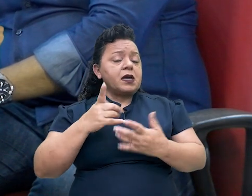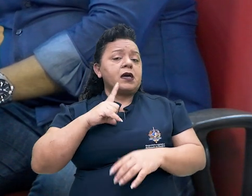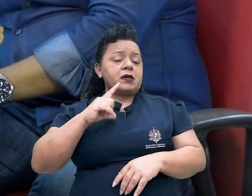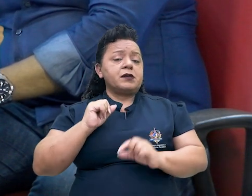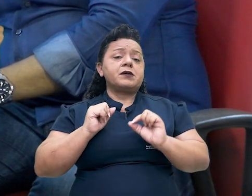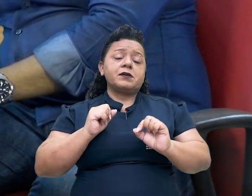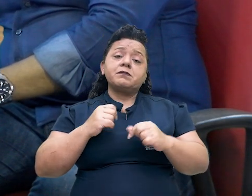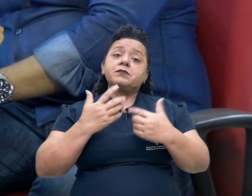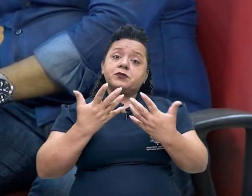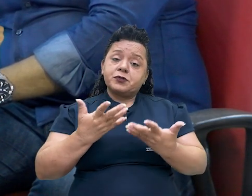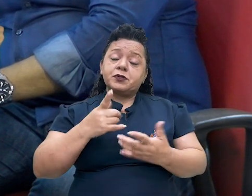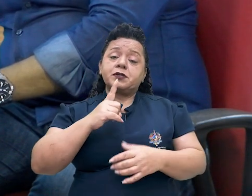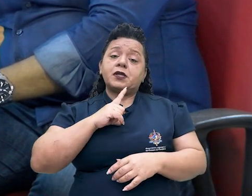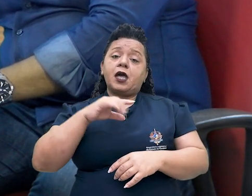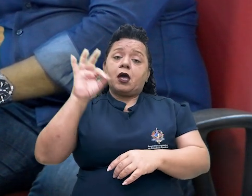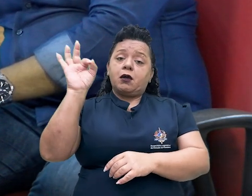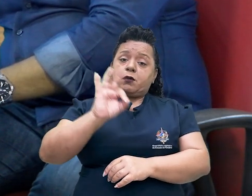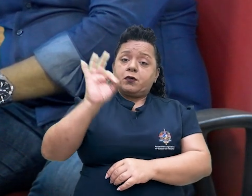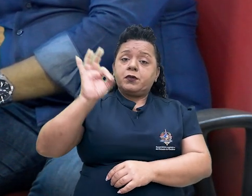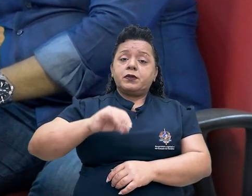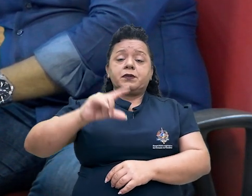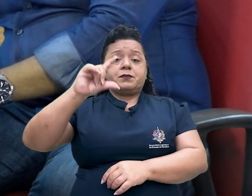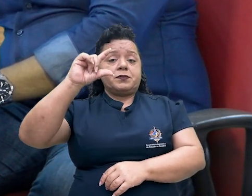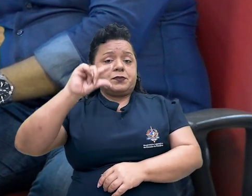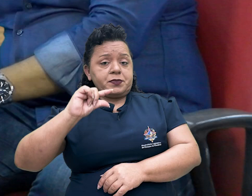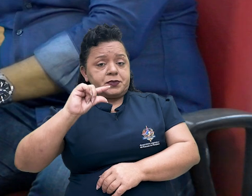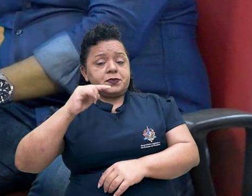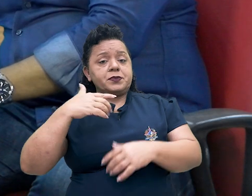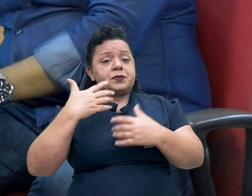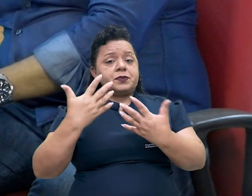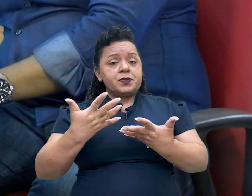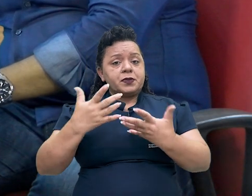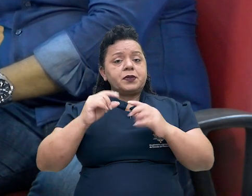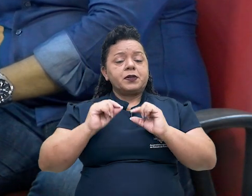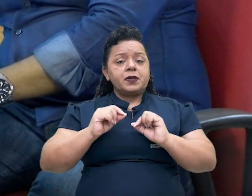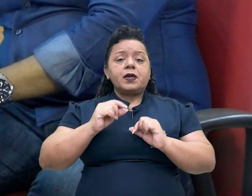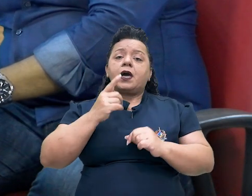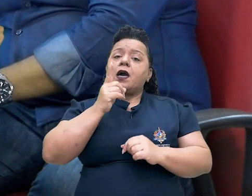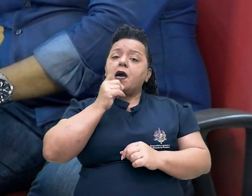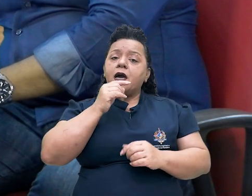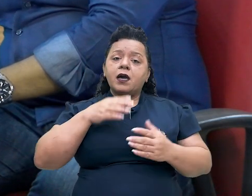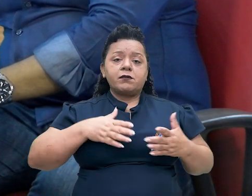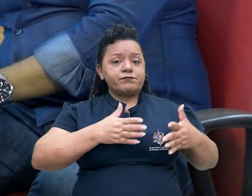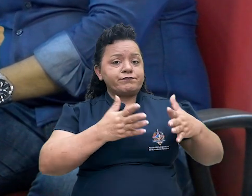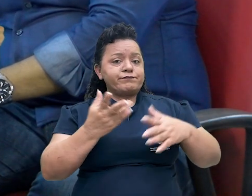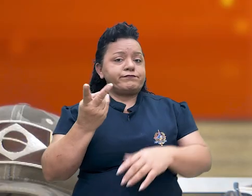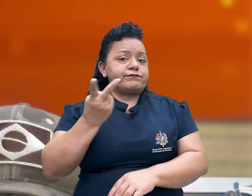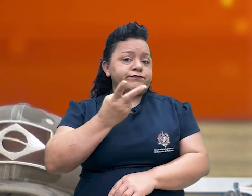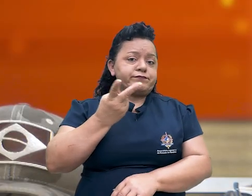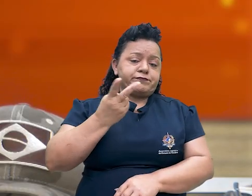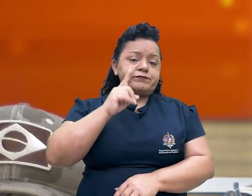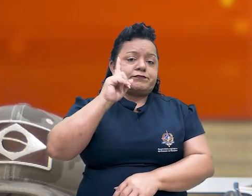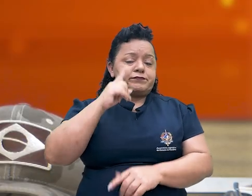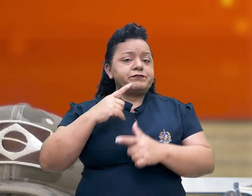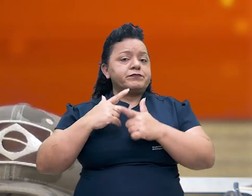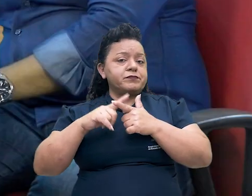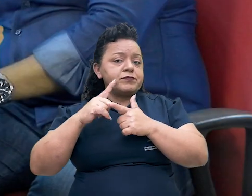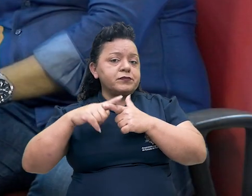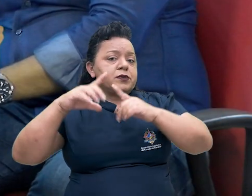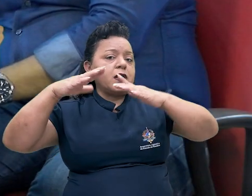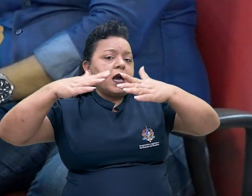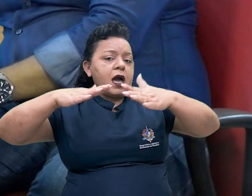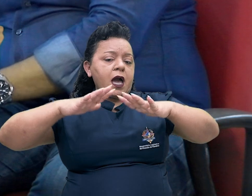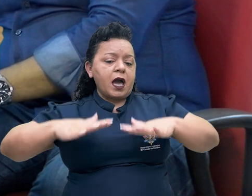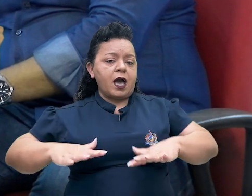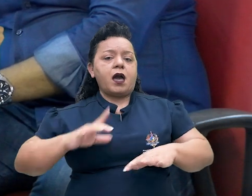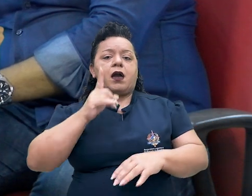Acre hoje ele entrou na cota eh cota mínima histórica deles lá hoje né tanto no Rio Branco como rio uruá uma